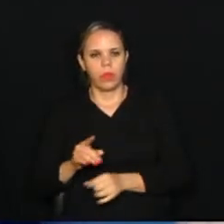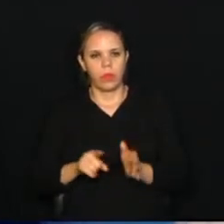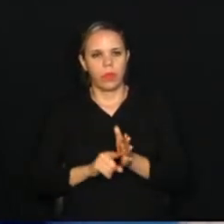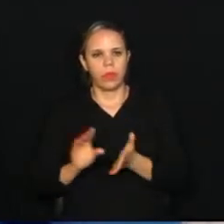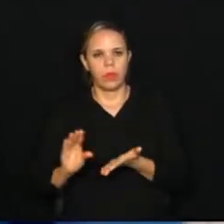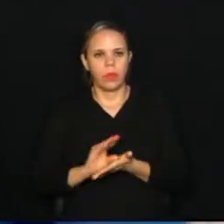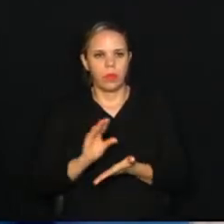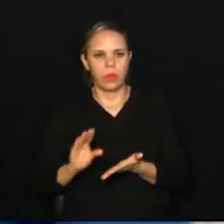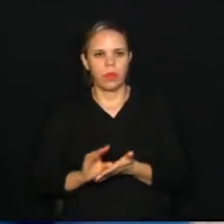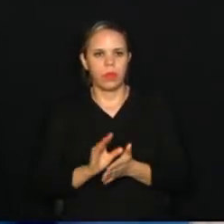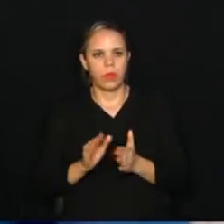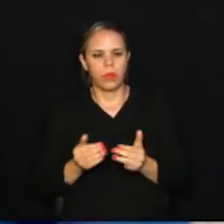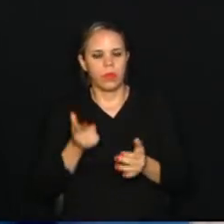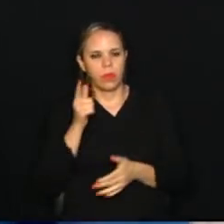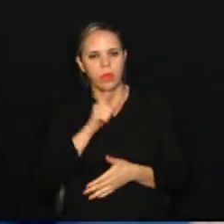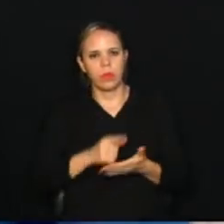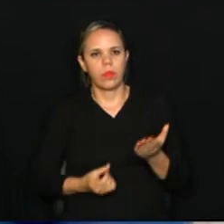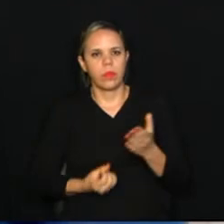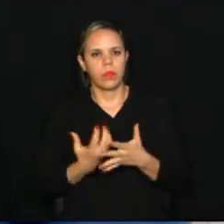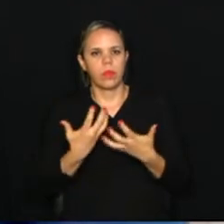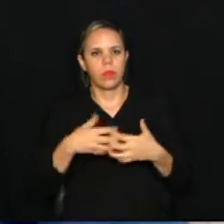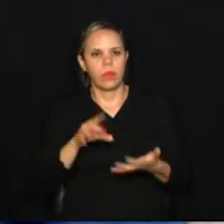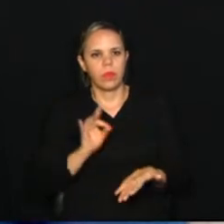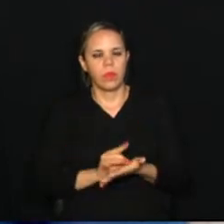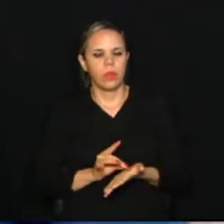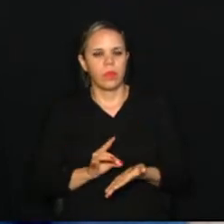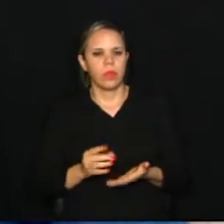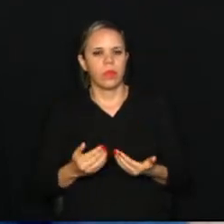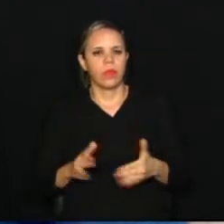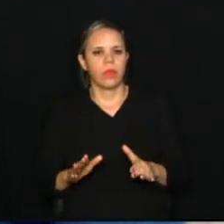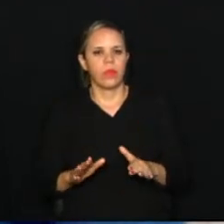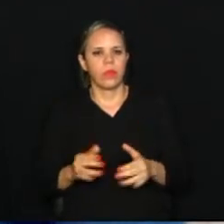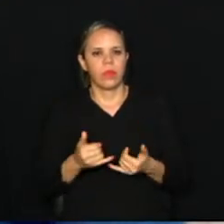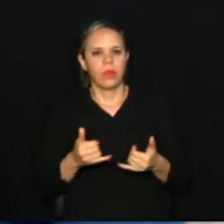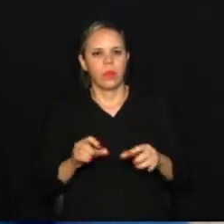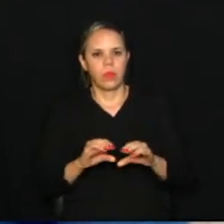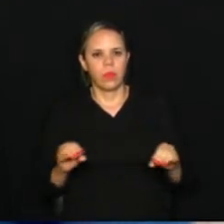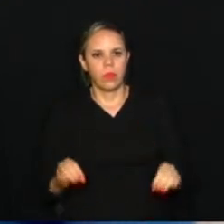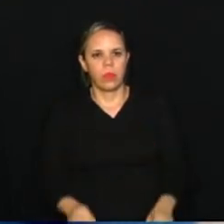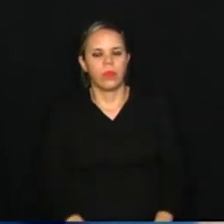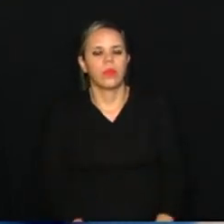investimentos para poder conseguir lançar essas fibras e fechar o anel.